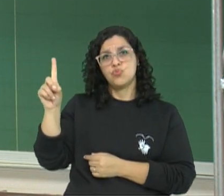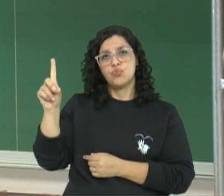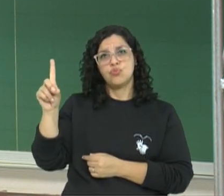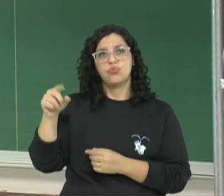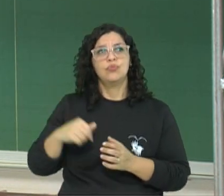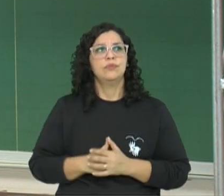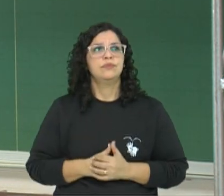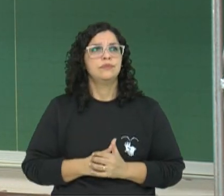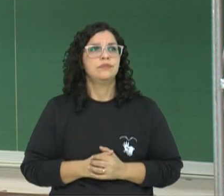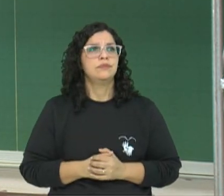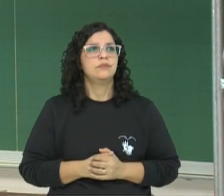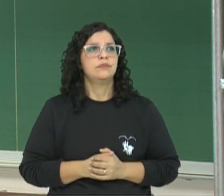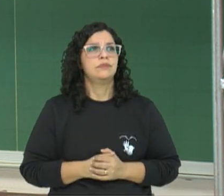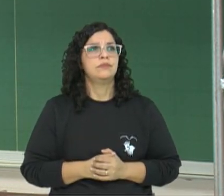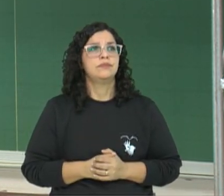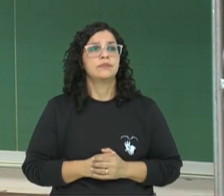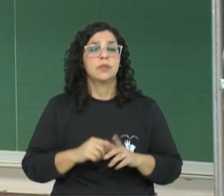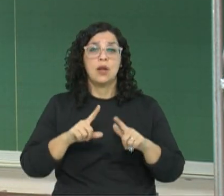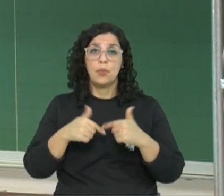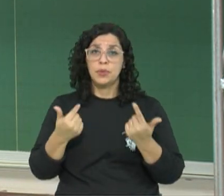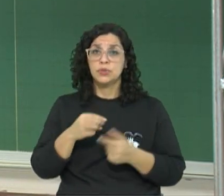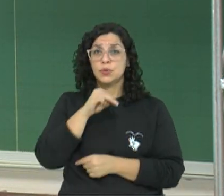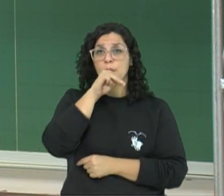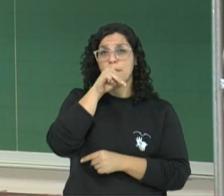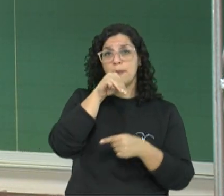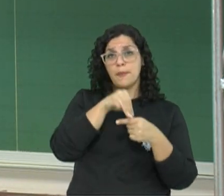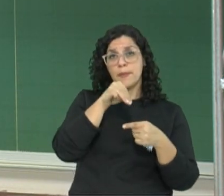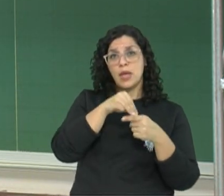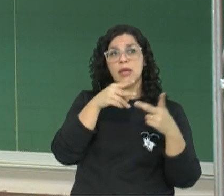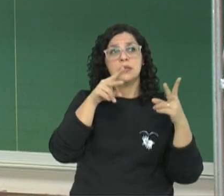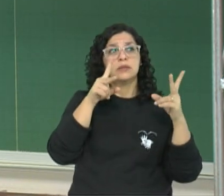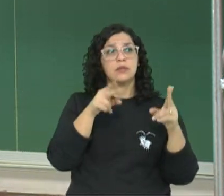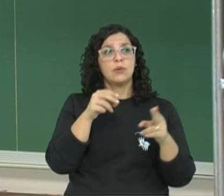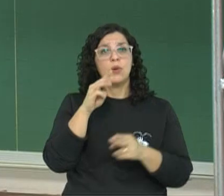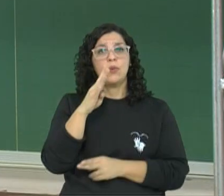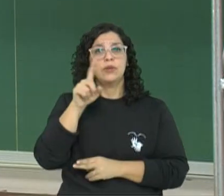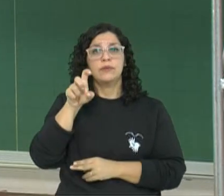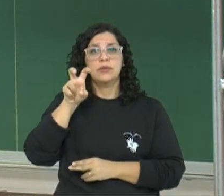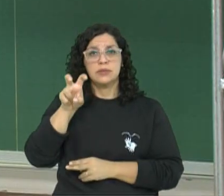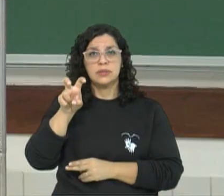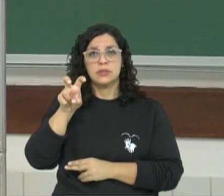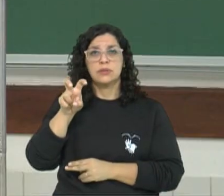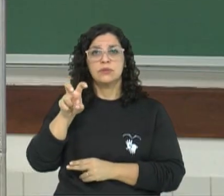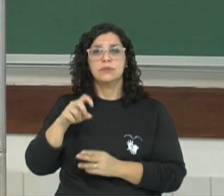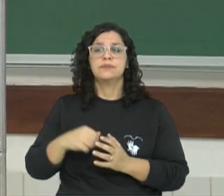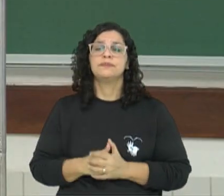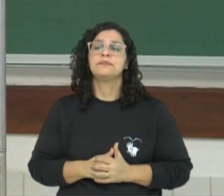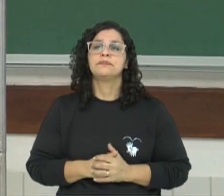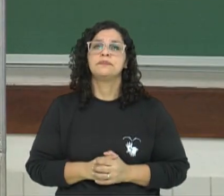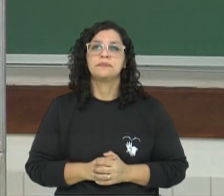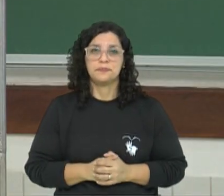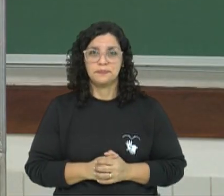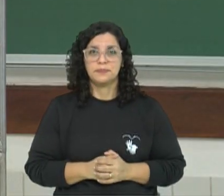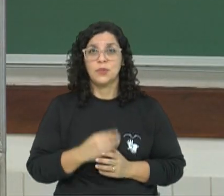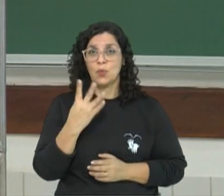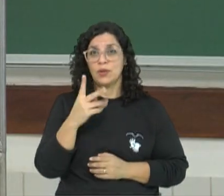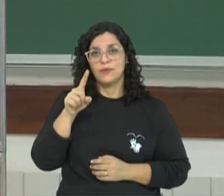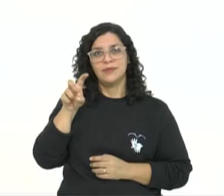vale 1, certo? Ou seja, fiz tudo isso aqui, ou seja, 4,5 vezes 1 é a mesma coisa